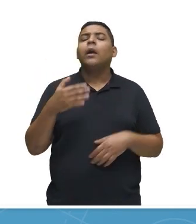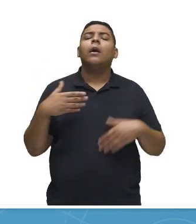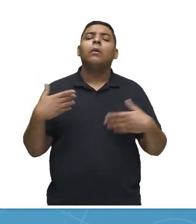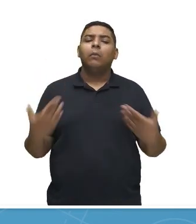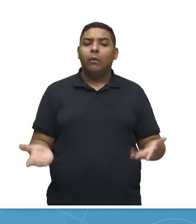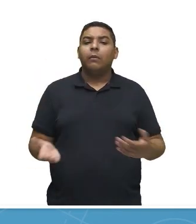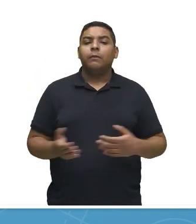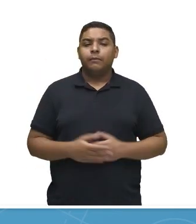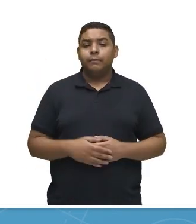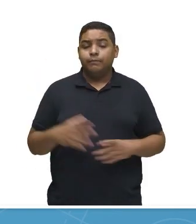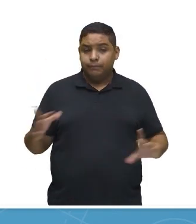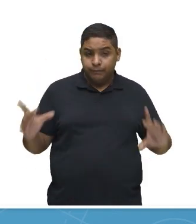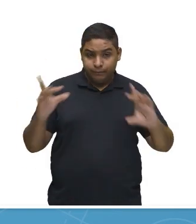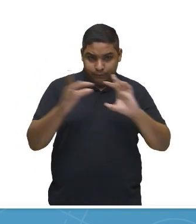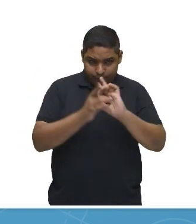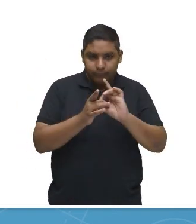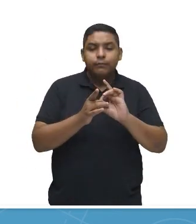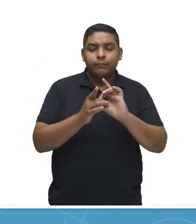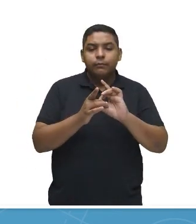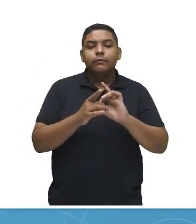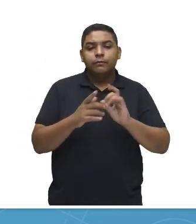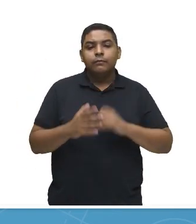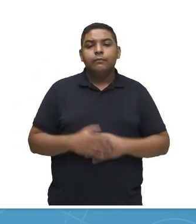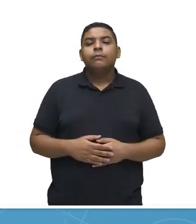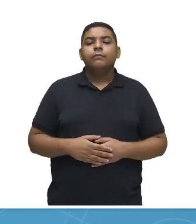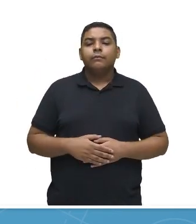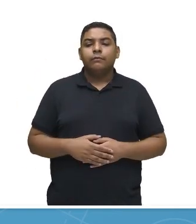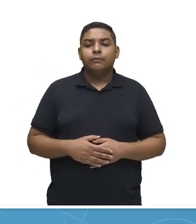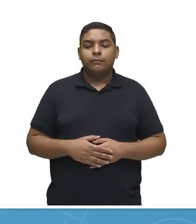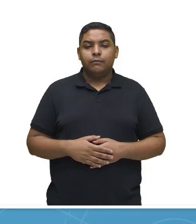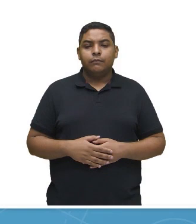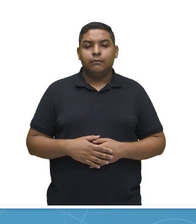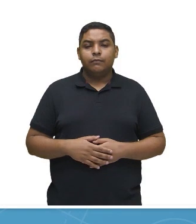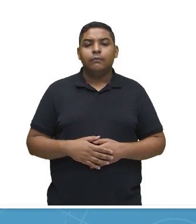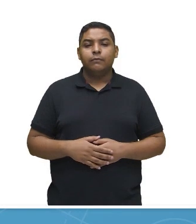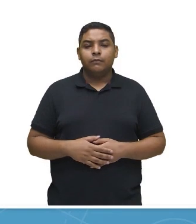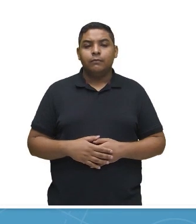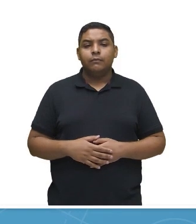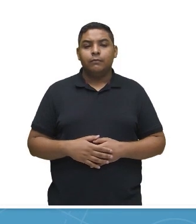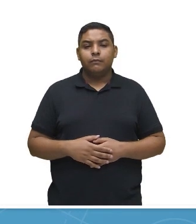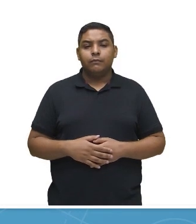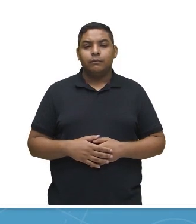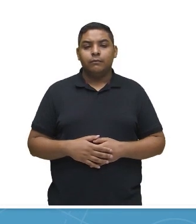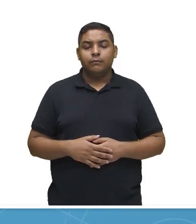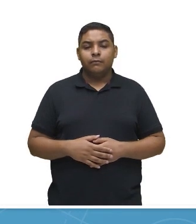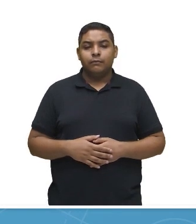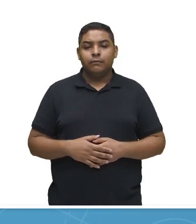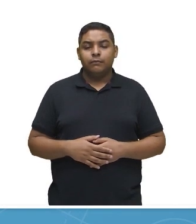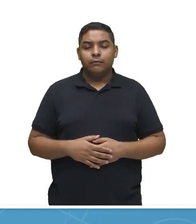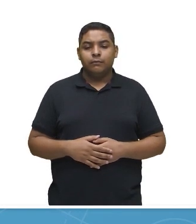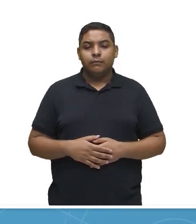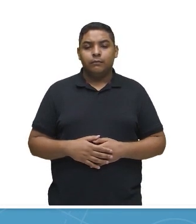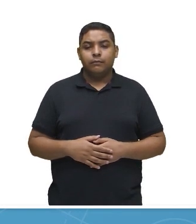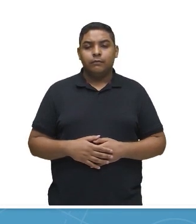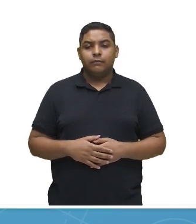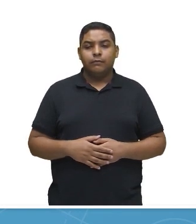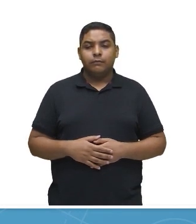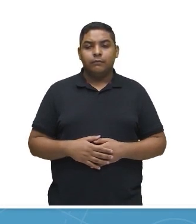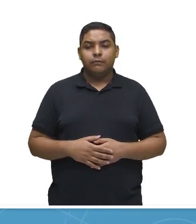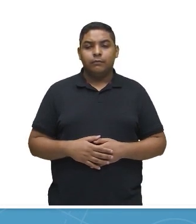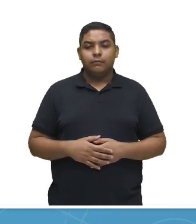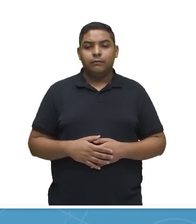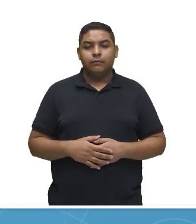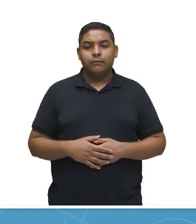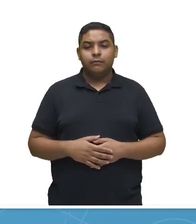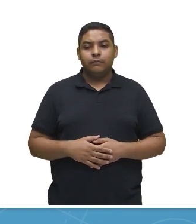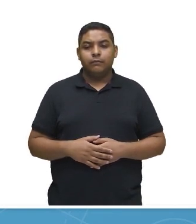a interligação física de um espaço urbano entre duas cidades ou mais, incluindo a metrópole, em suas cidades